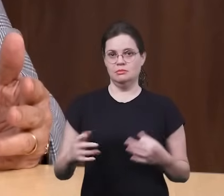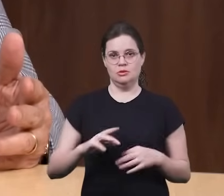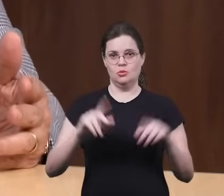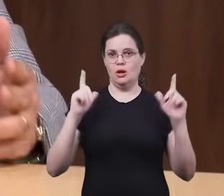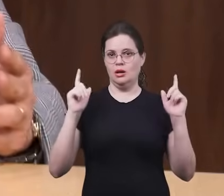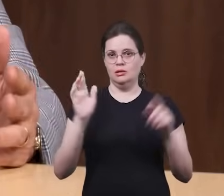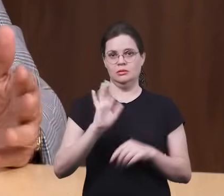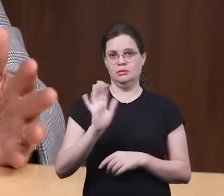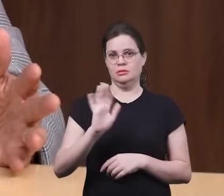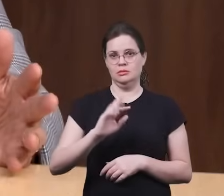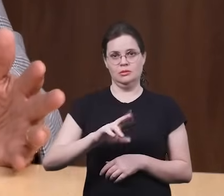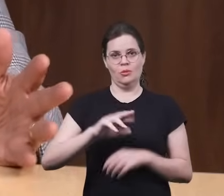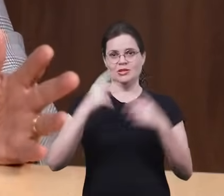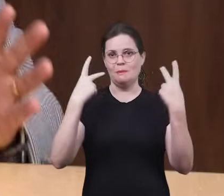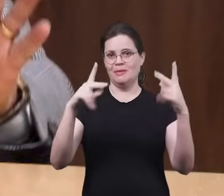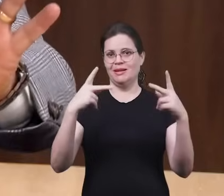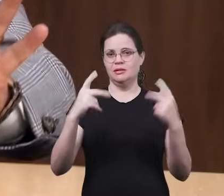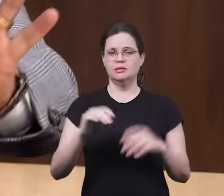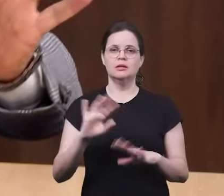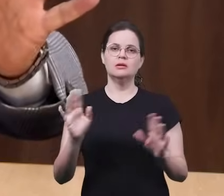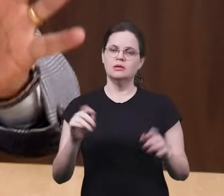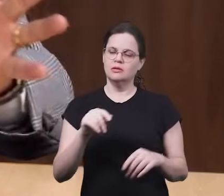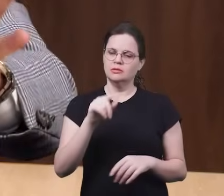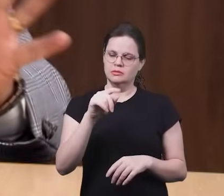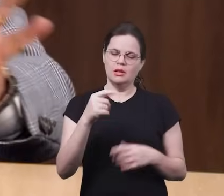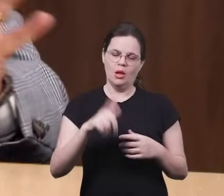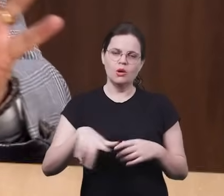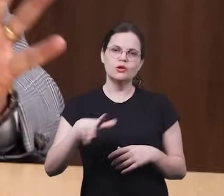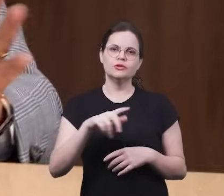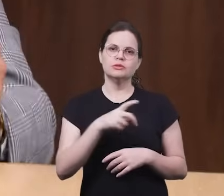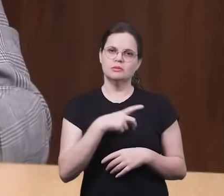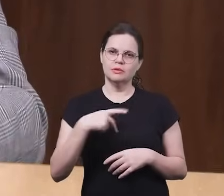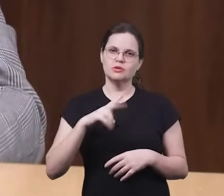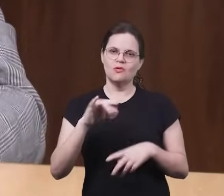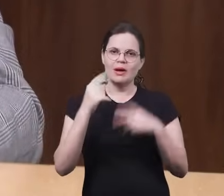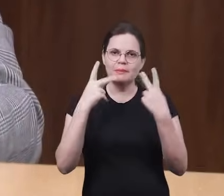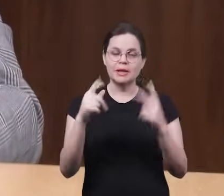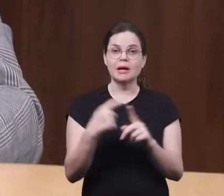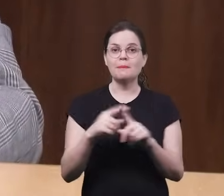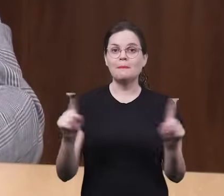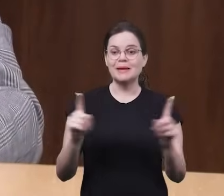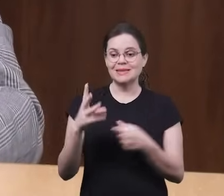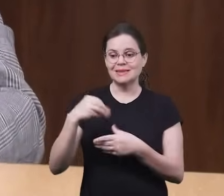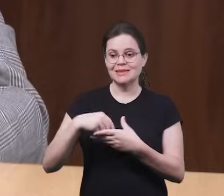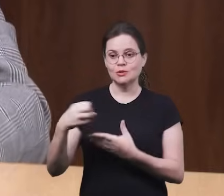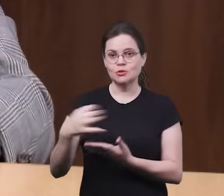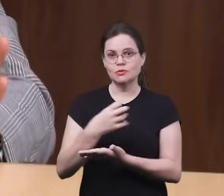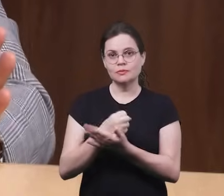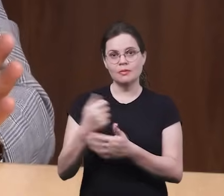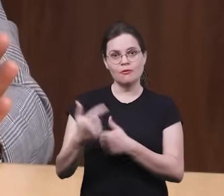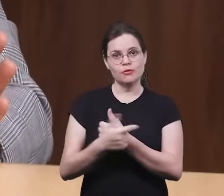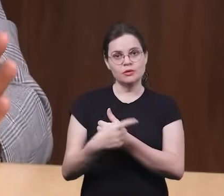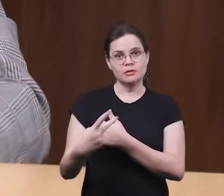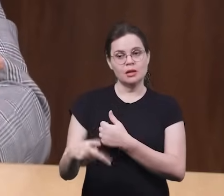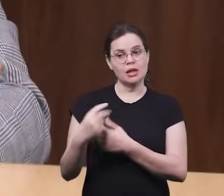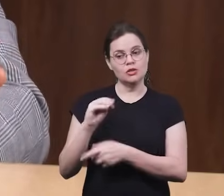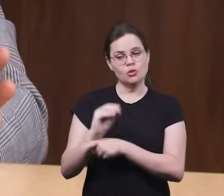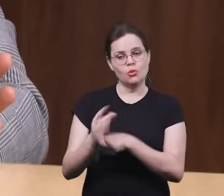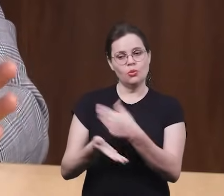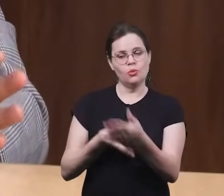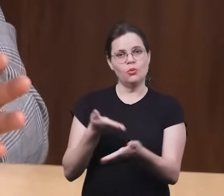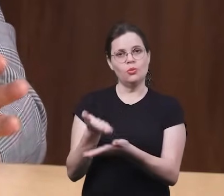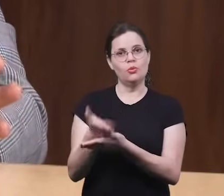poxa. Nada disso. Isso não quer dizer que você prega evangélica, nada disso. Mas a figura do pastor no Novo Testamento é uma